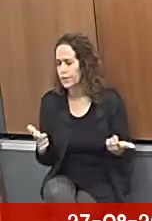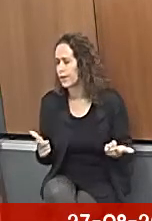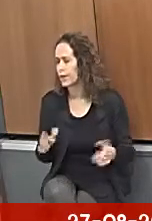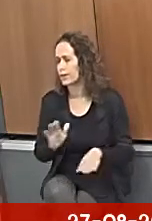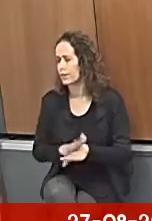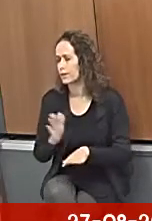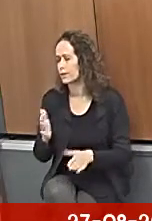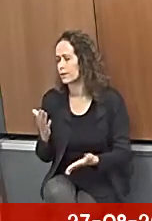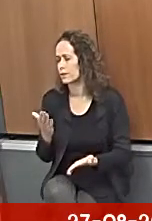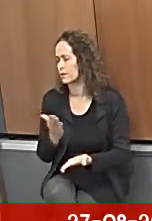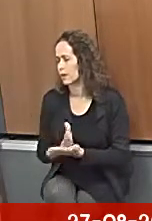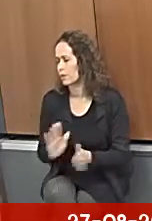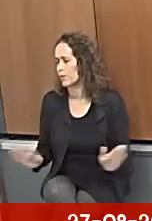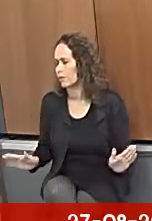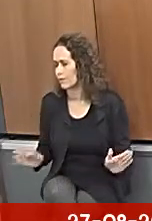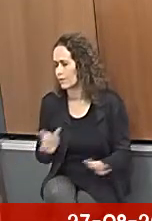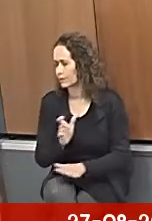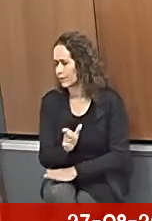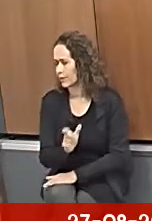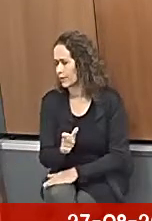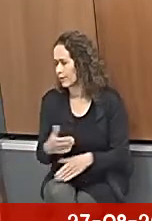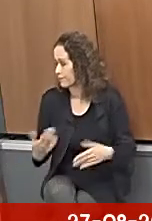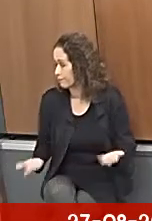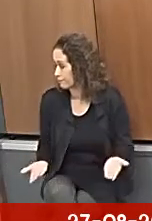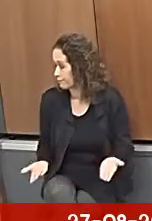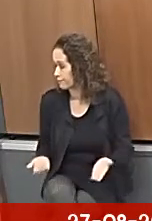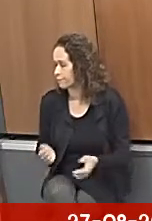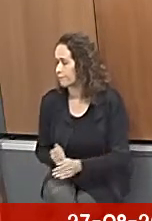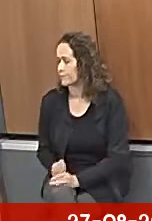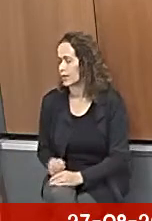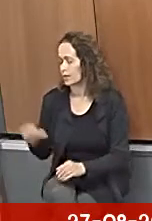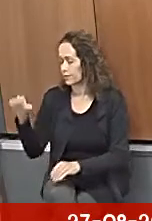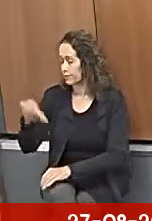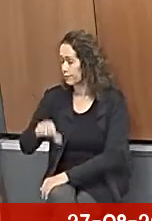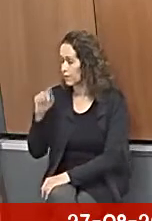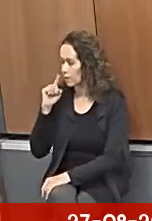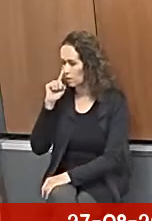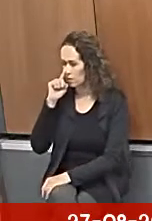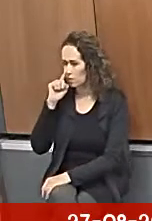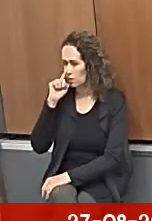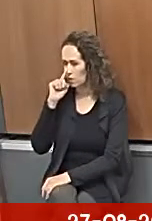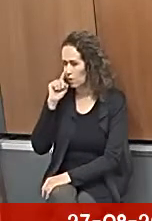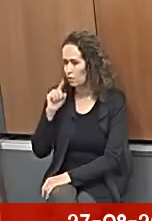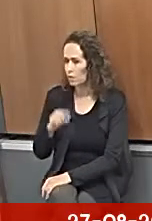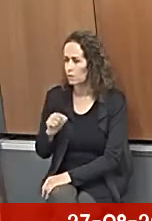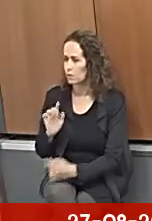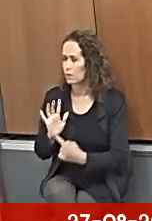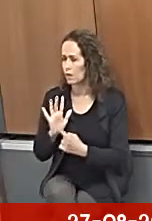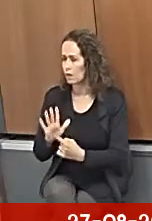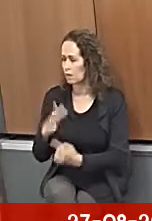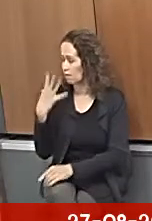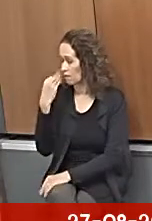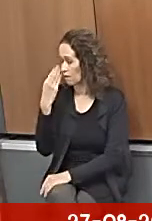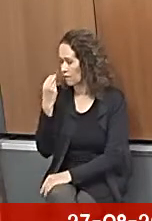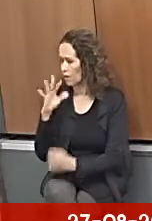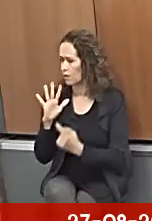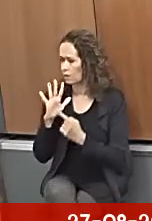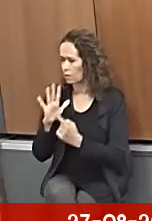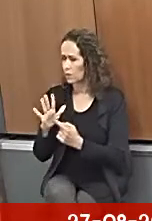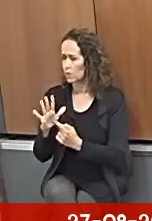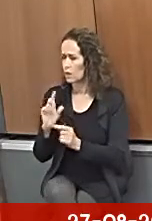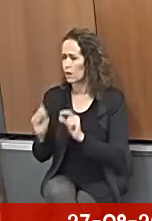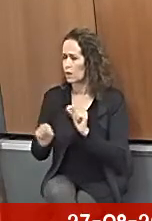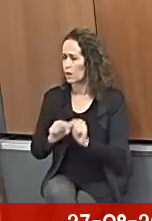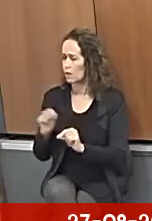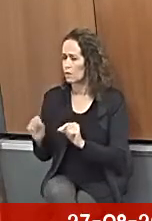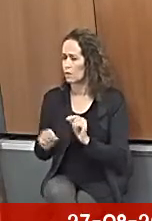então enfim vamos ter uma situação que considera ainda mais grave que tem evidenciado inclusive naquela foto ali ó está passando ali agora que é